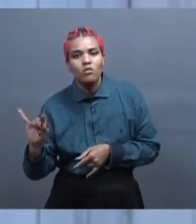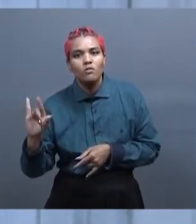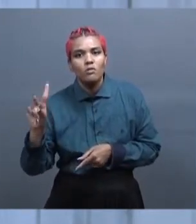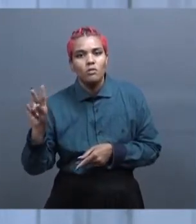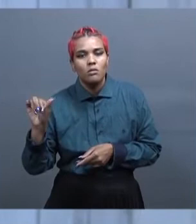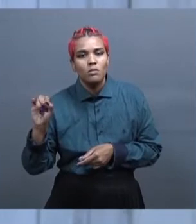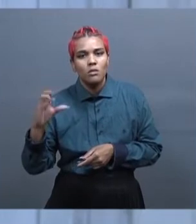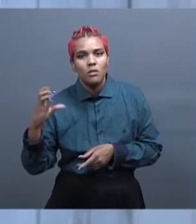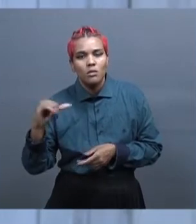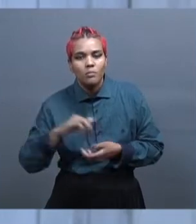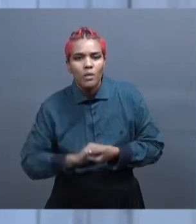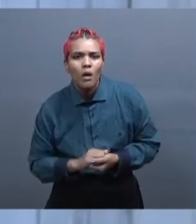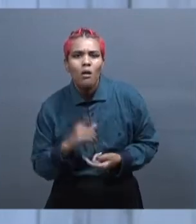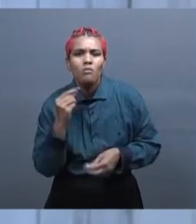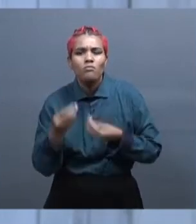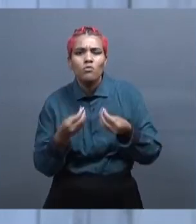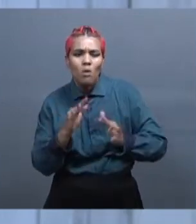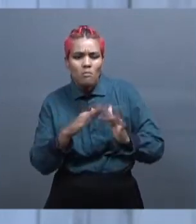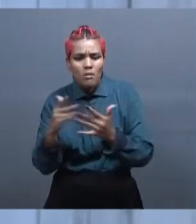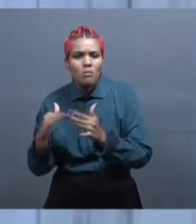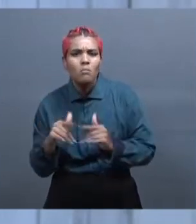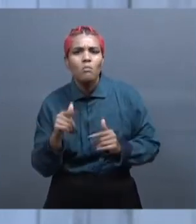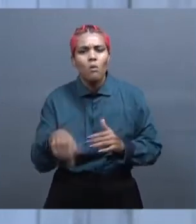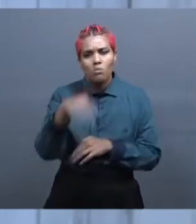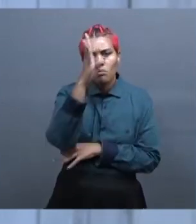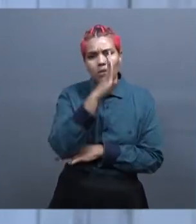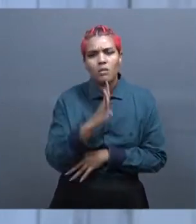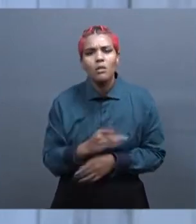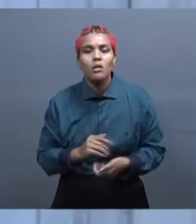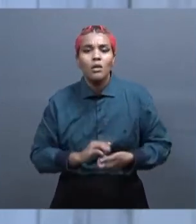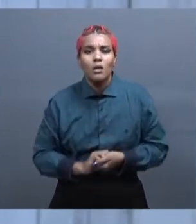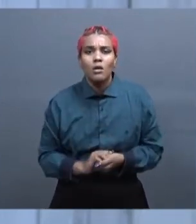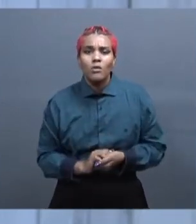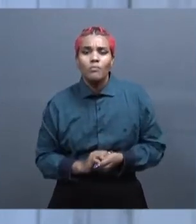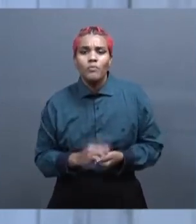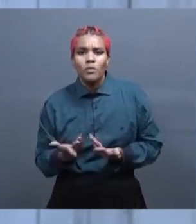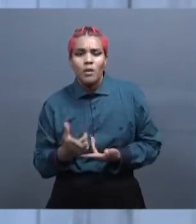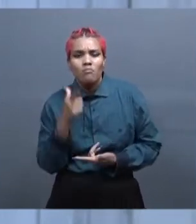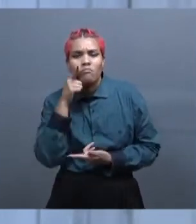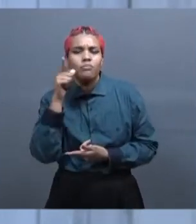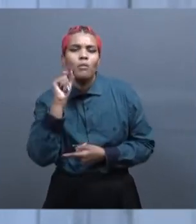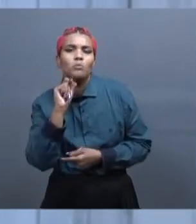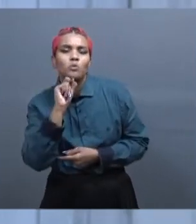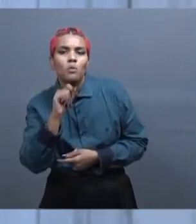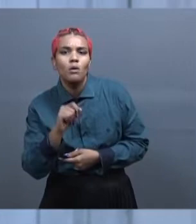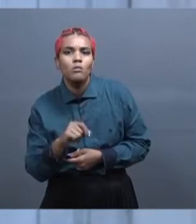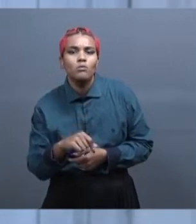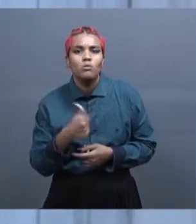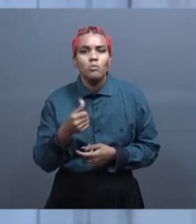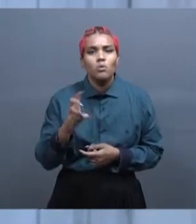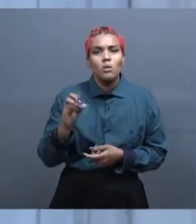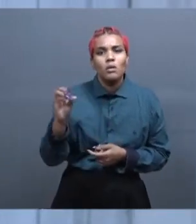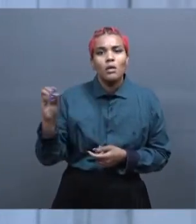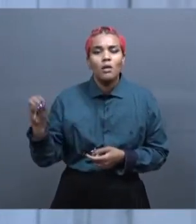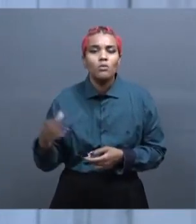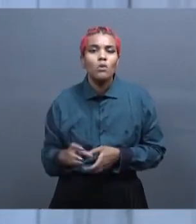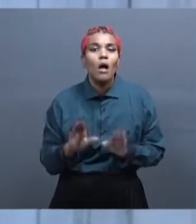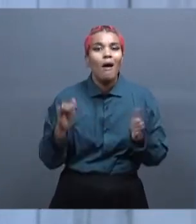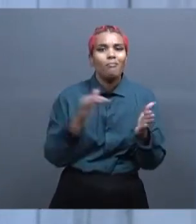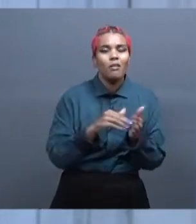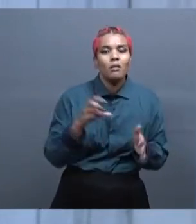brasileiro as premiações variam de mil e quinhentos reais a cinco mil reais veja o vídeo de divulgação do